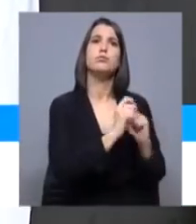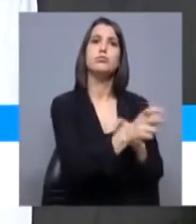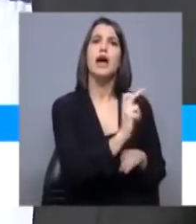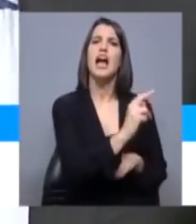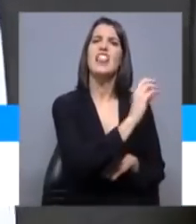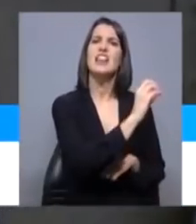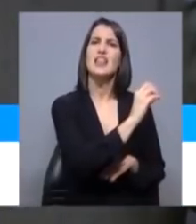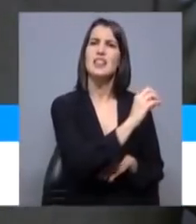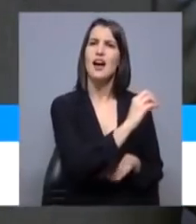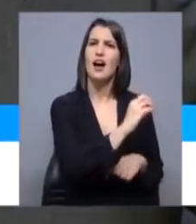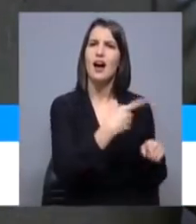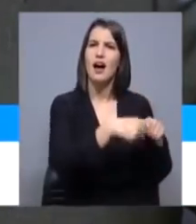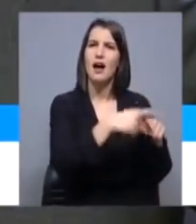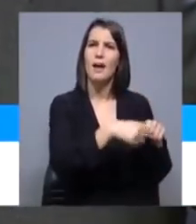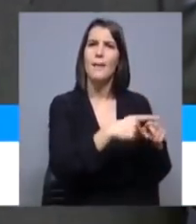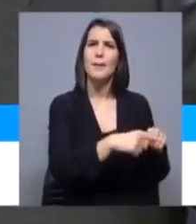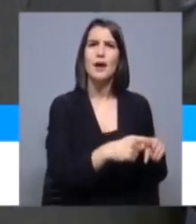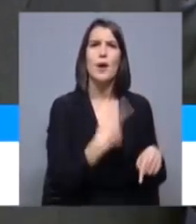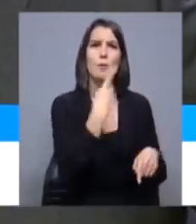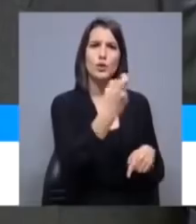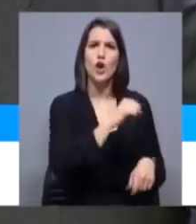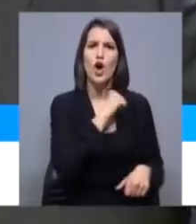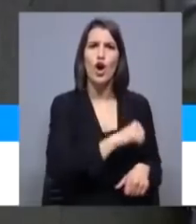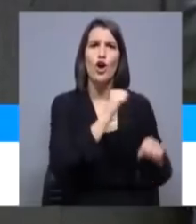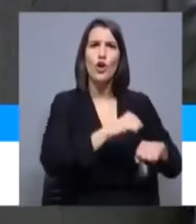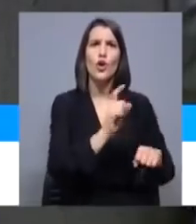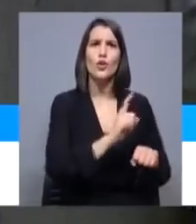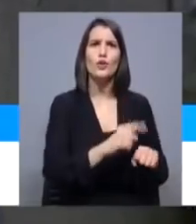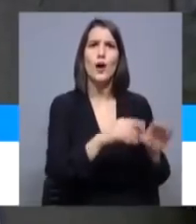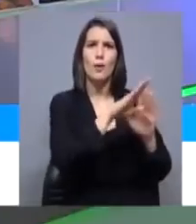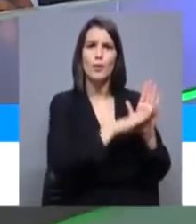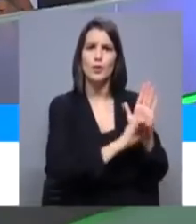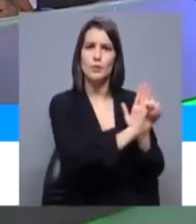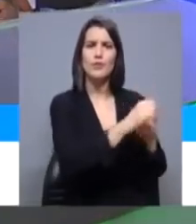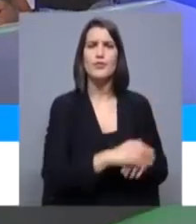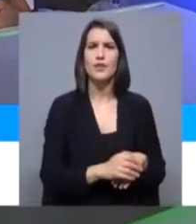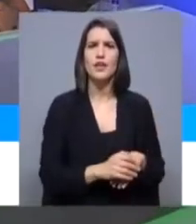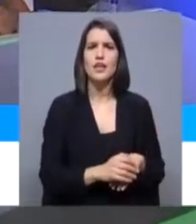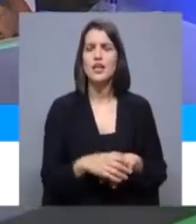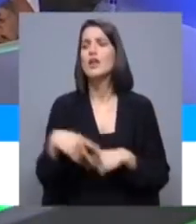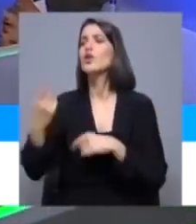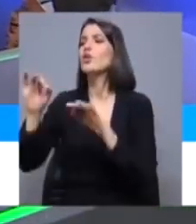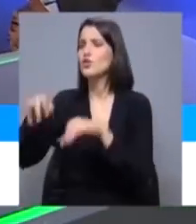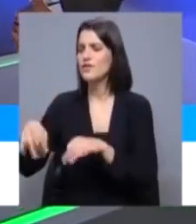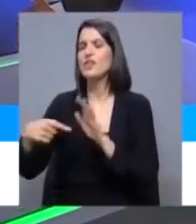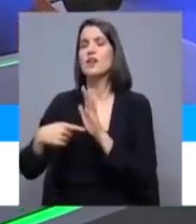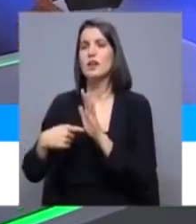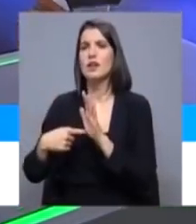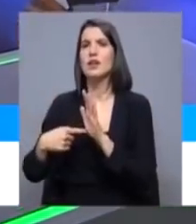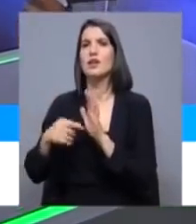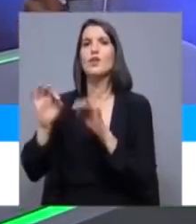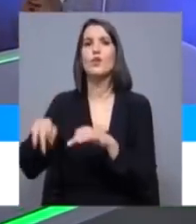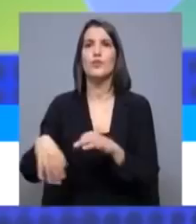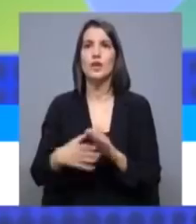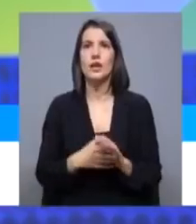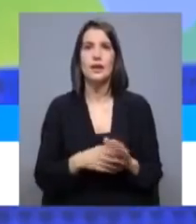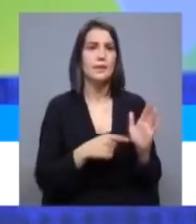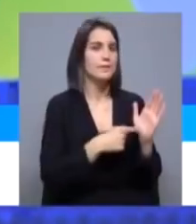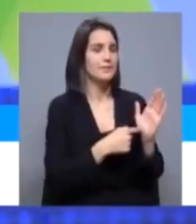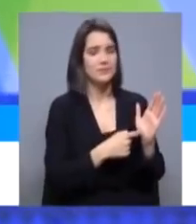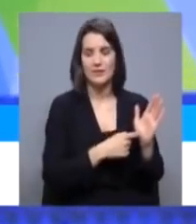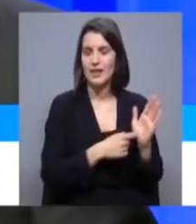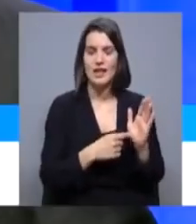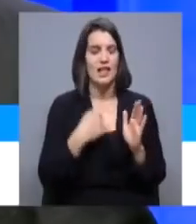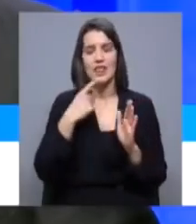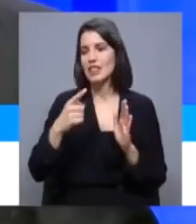30 anos e então a plantação quase corrente e eu prefiro que eu não fui eu fico ninguém vai